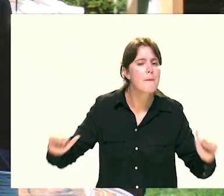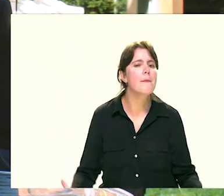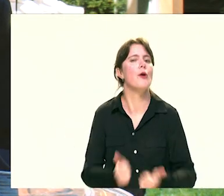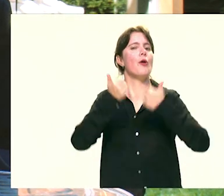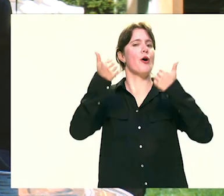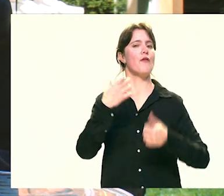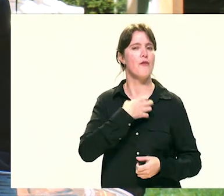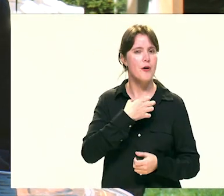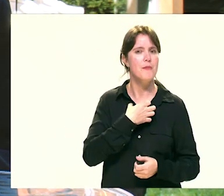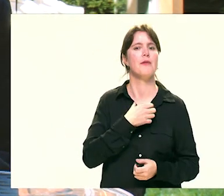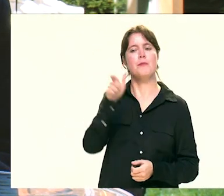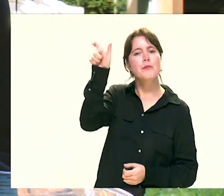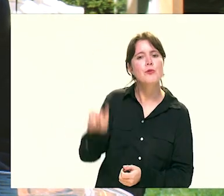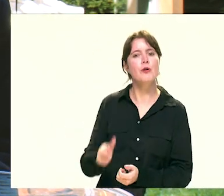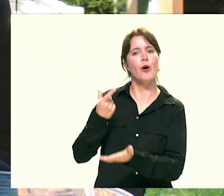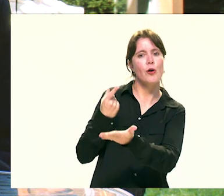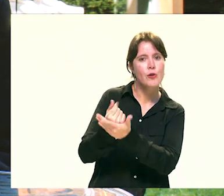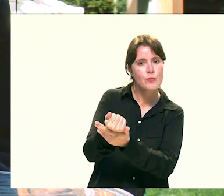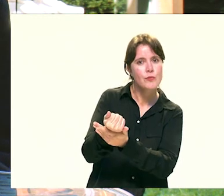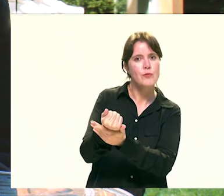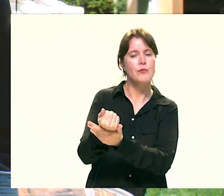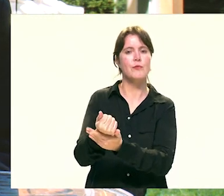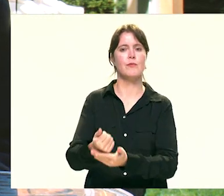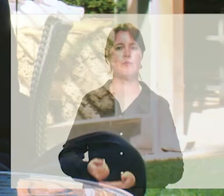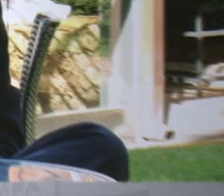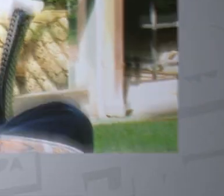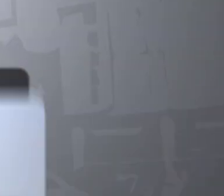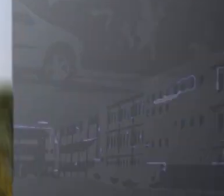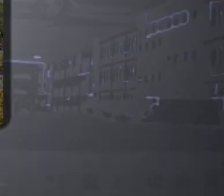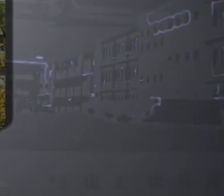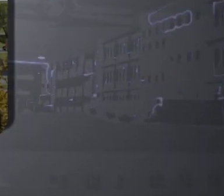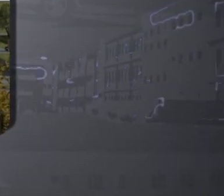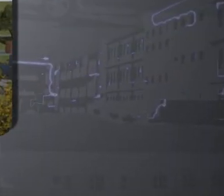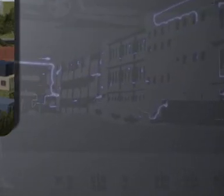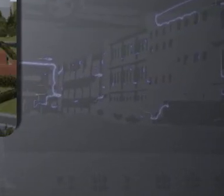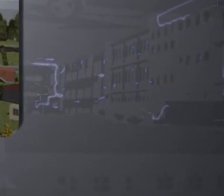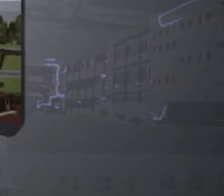para que o seu negócio chegue da melhor forma ao consumidor.